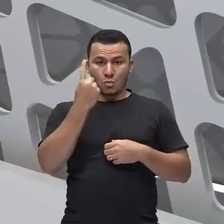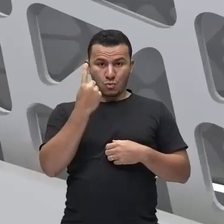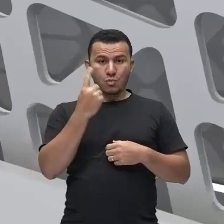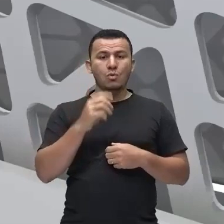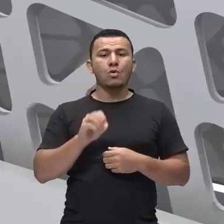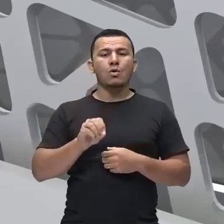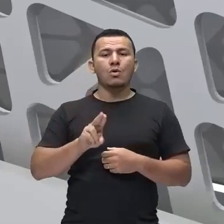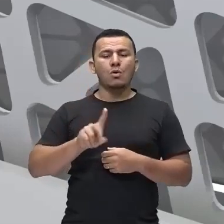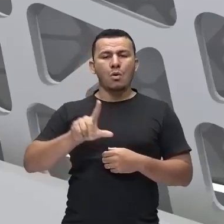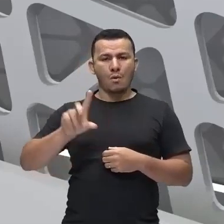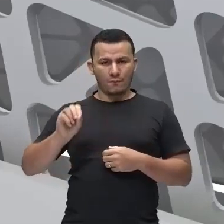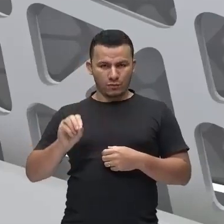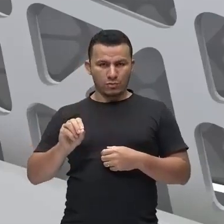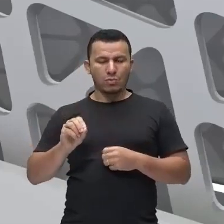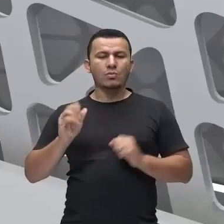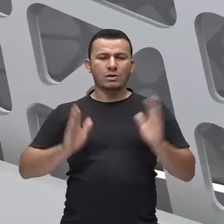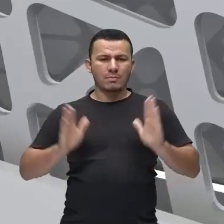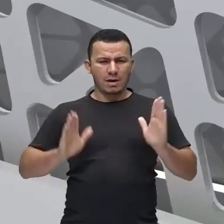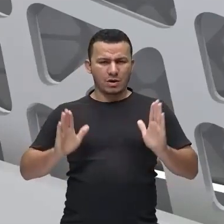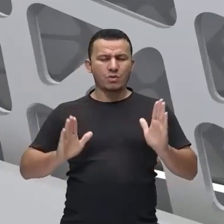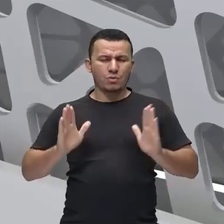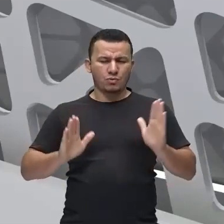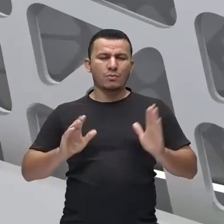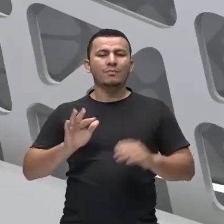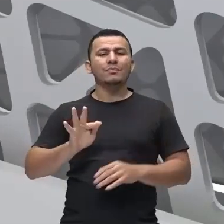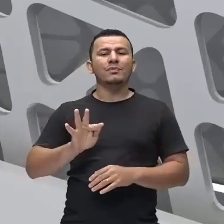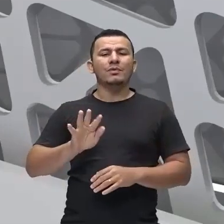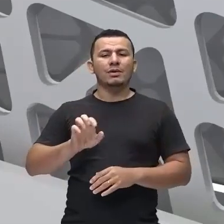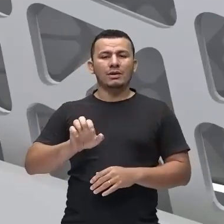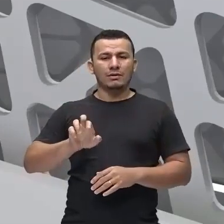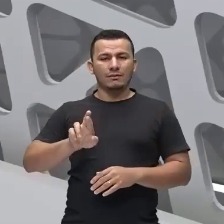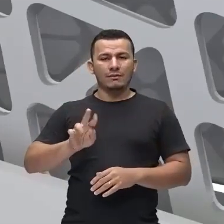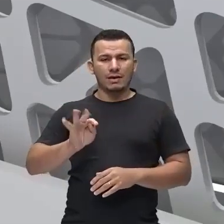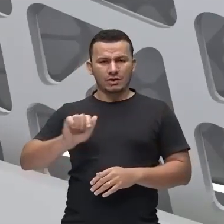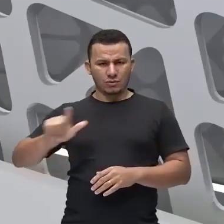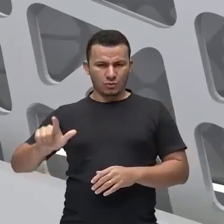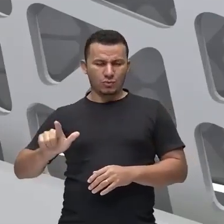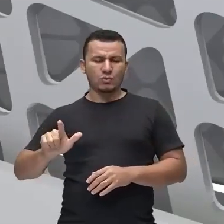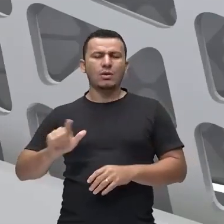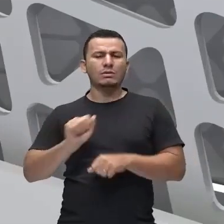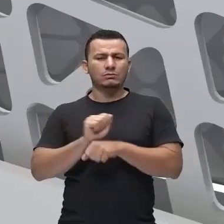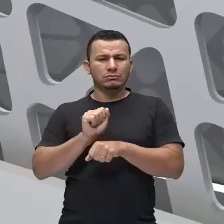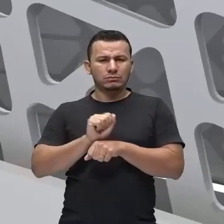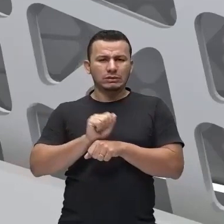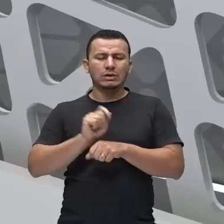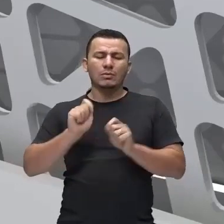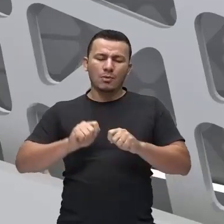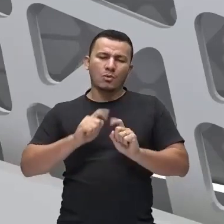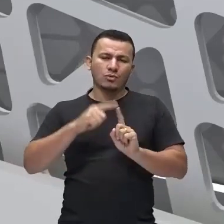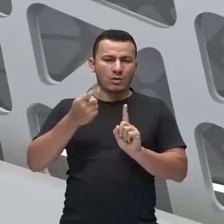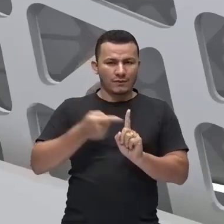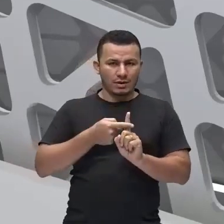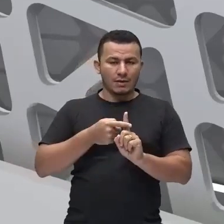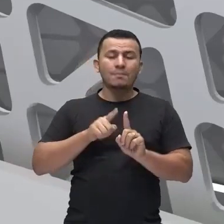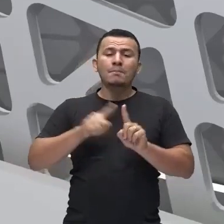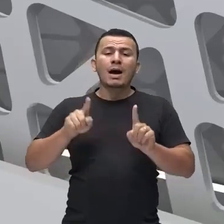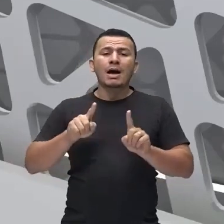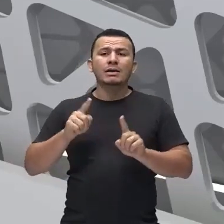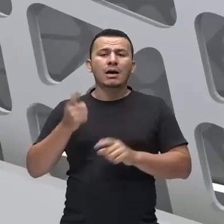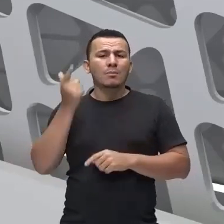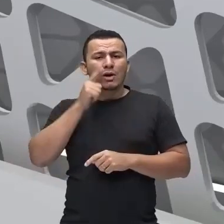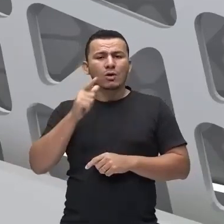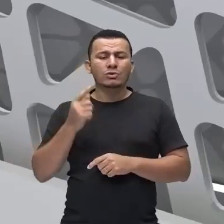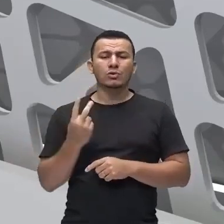no seu período fértil. Mas nesse mês, por algum motivo, ela liberou dois. E